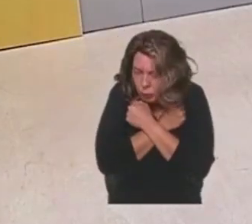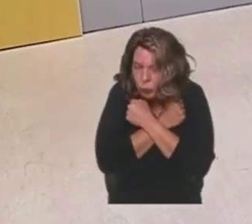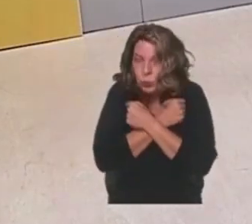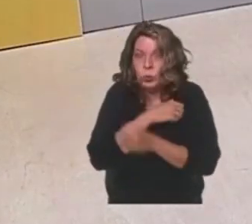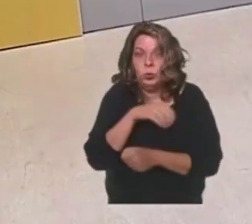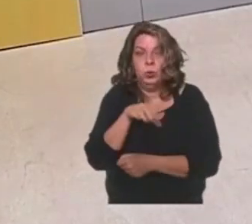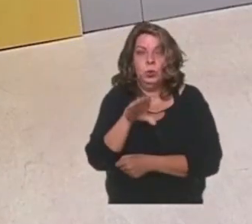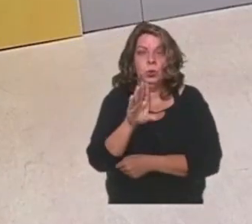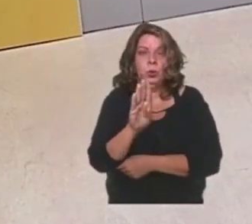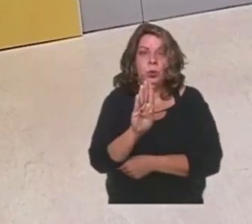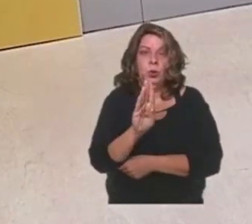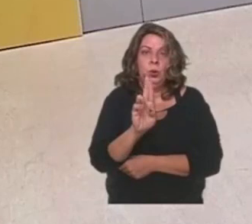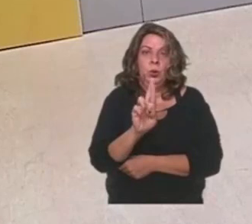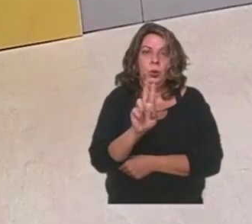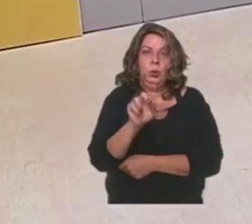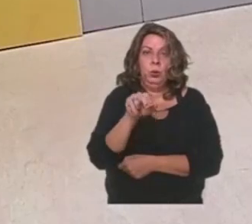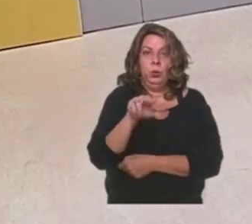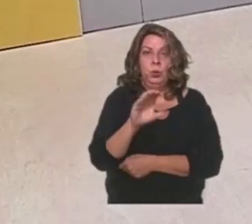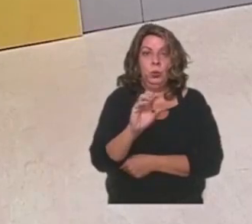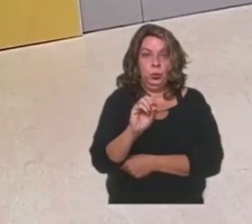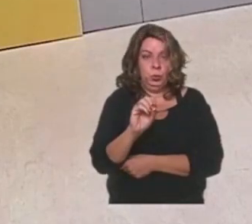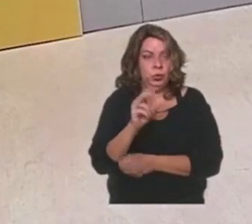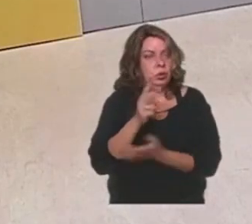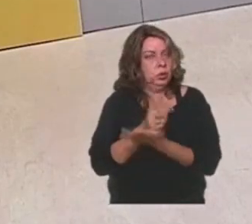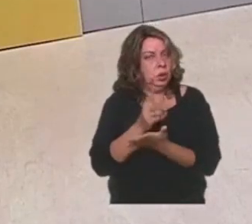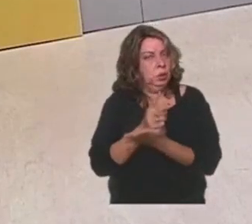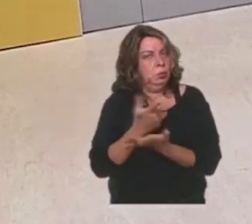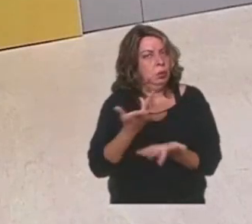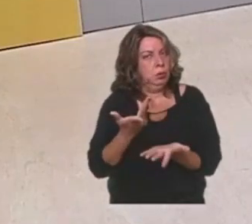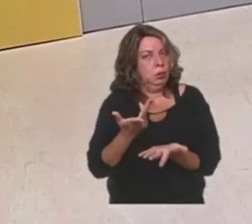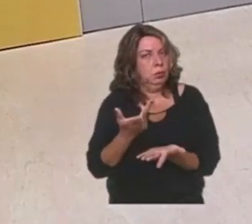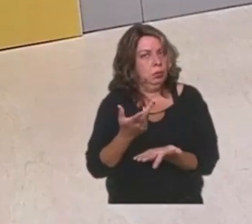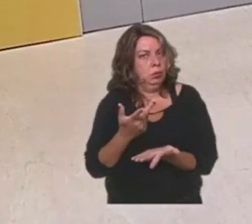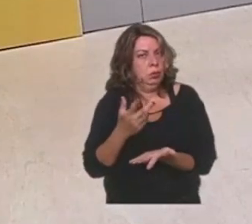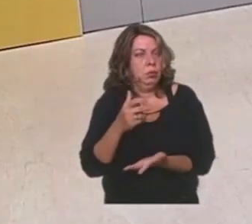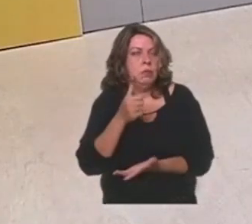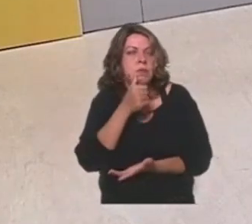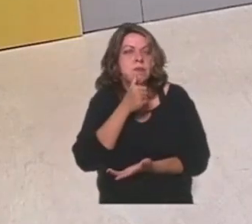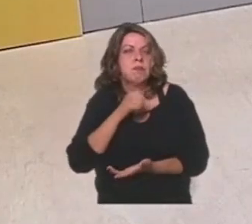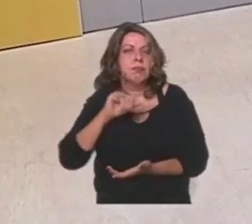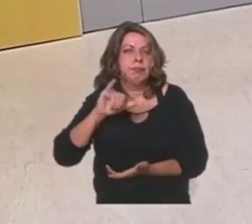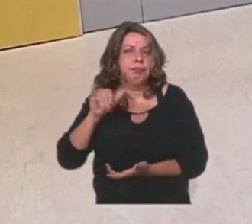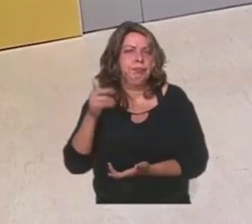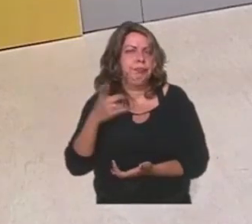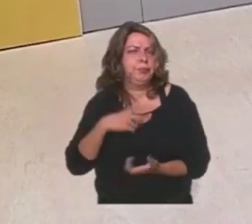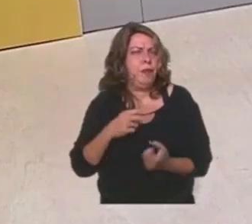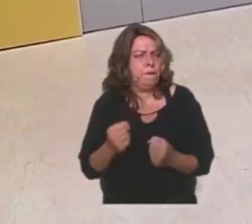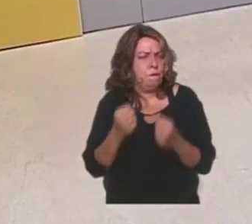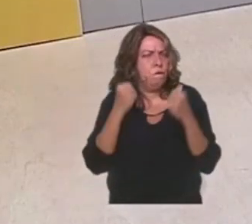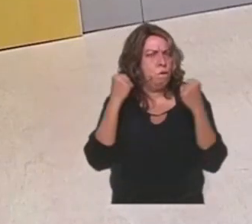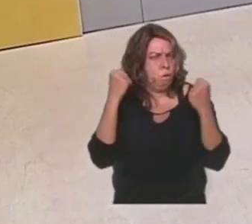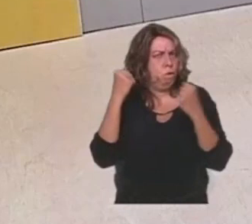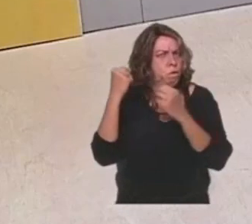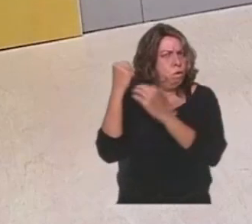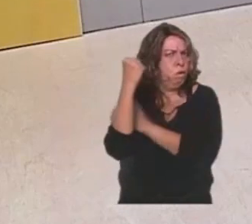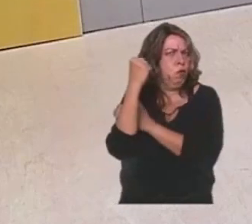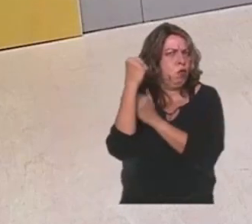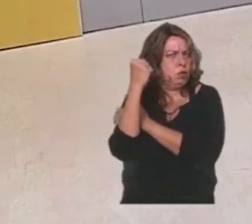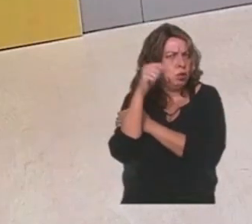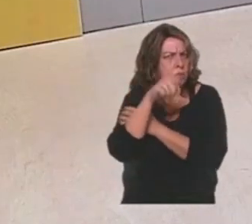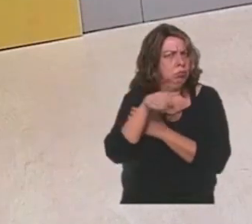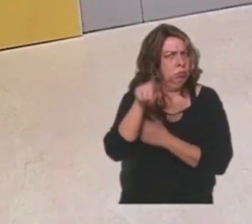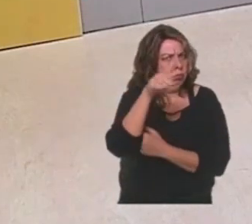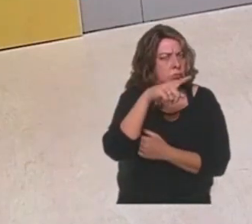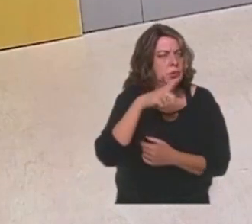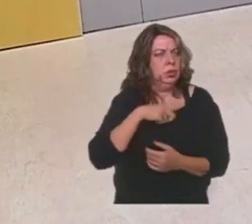me acompanha sempre aí, né? Bruno, ó, força, guerreiro! Tudo de bom pra todos vocês que